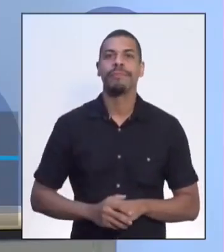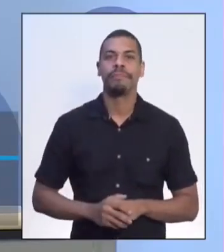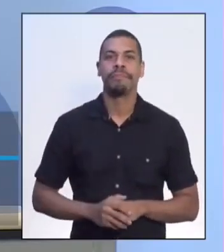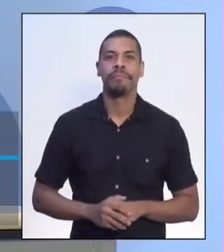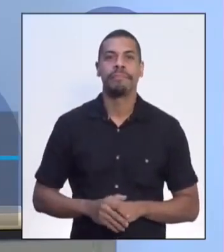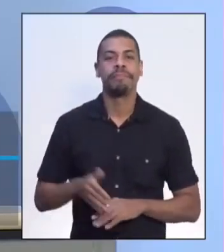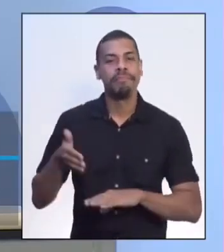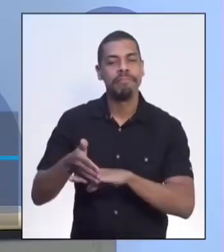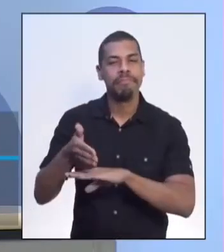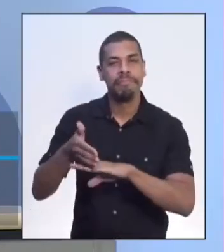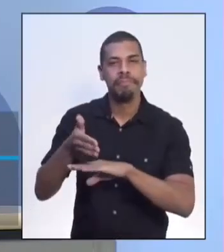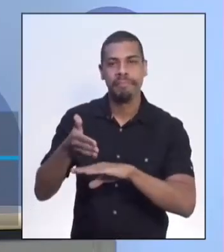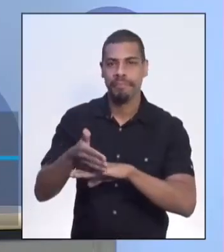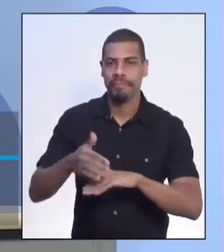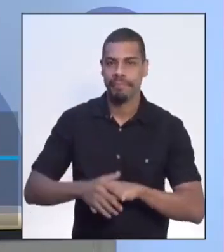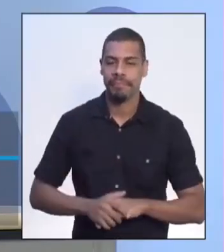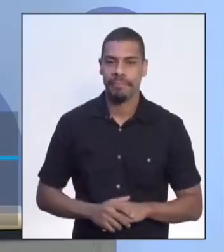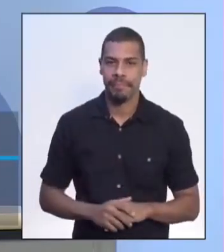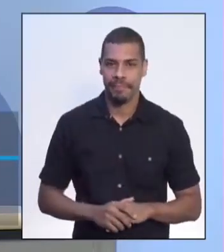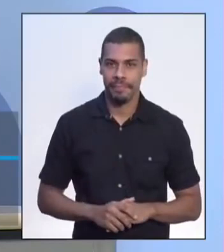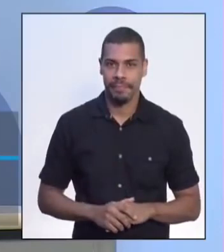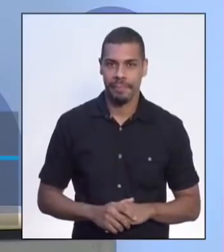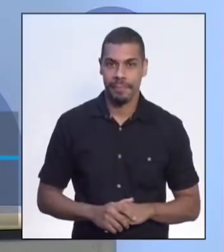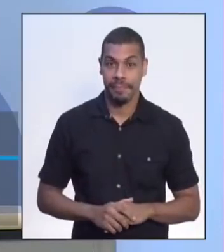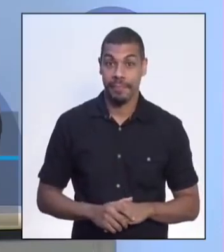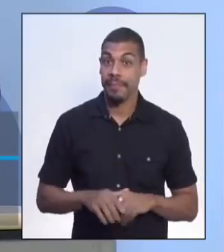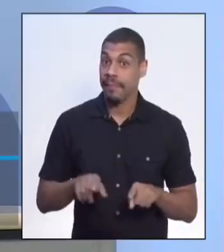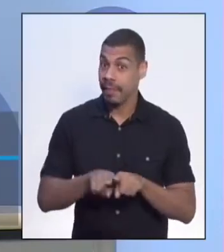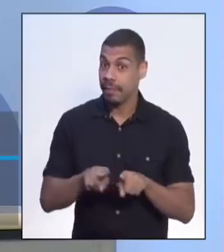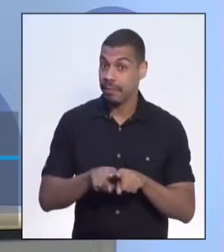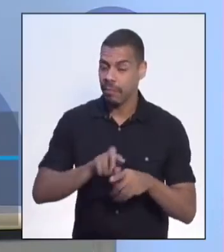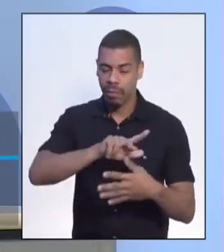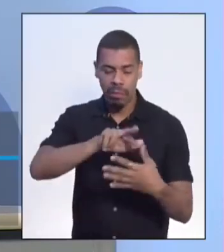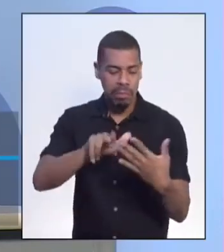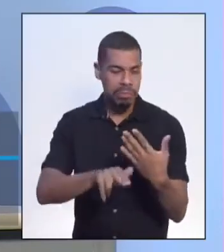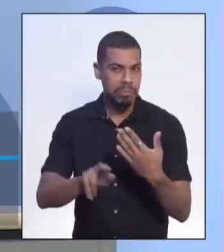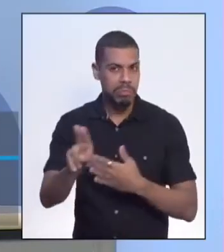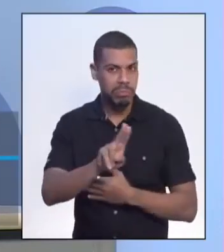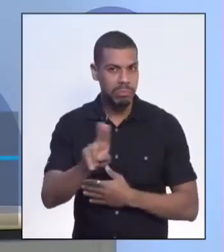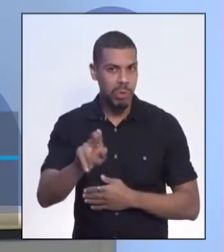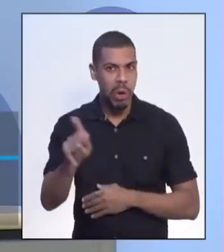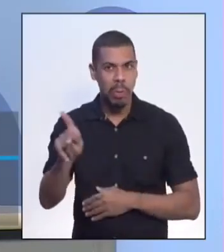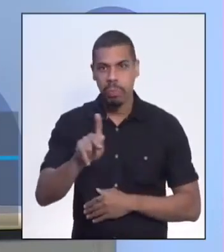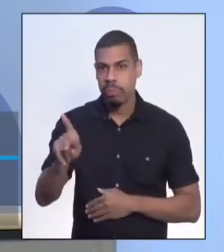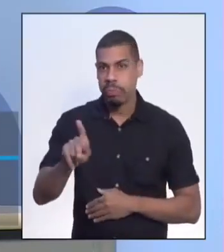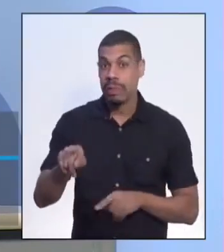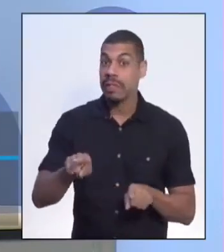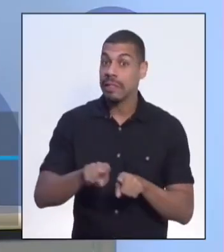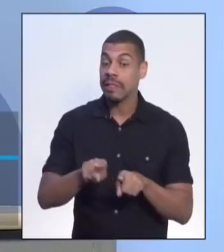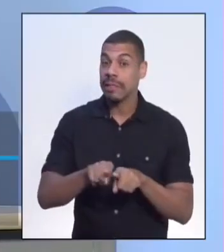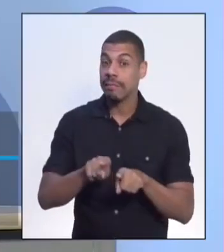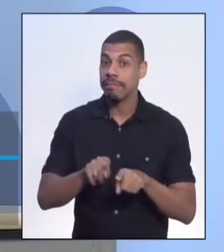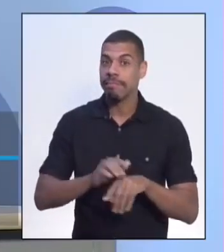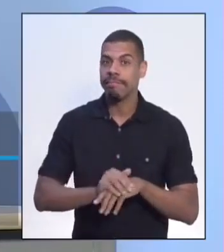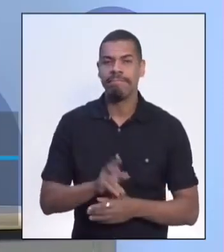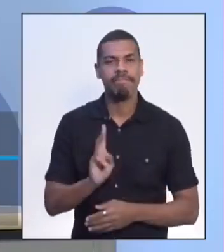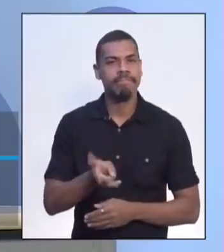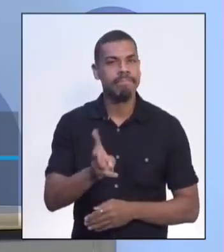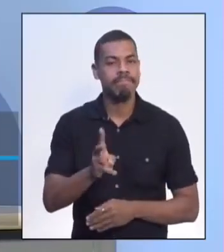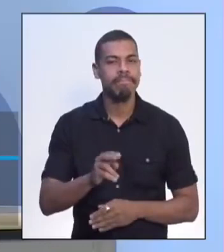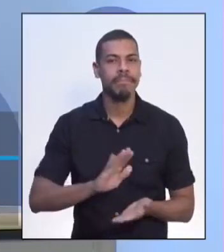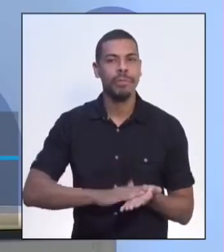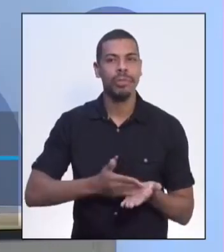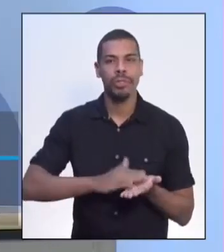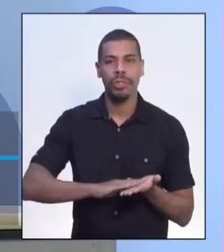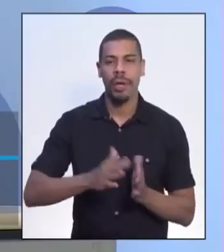professora Priscila, a professora Regiane e a professora Silene, entre outros. Quero também agradecer a ajuda de sempre dos